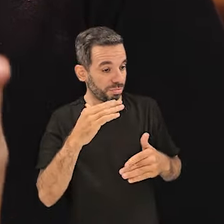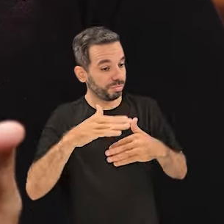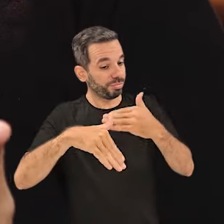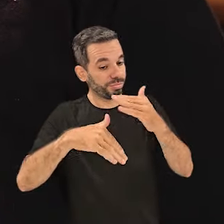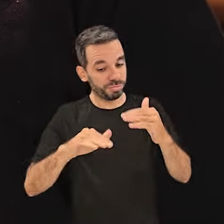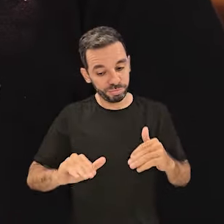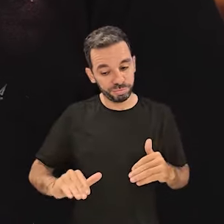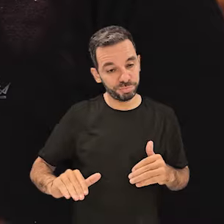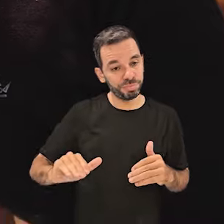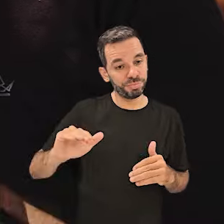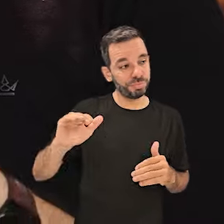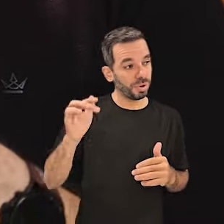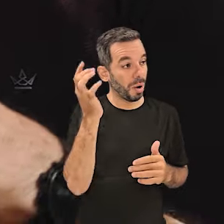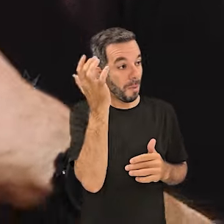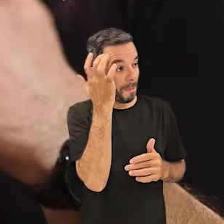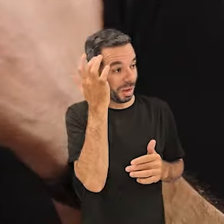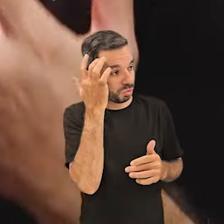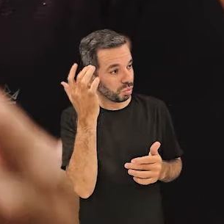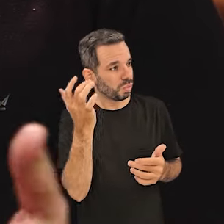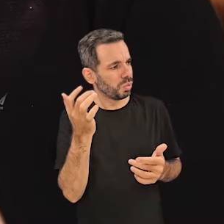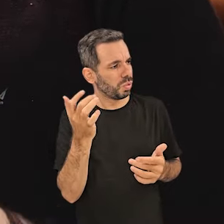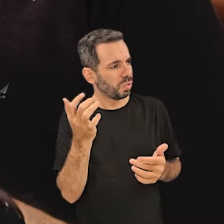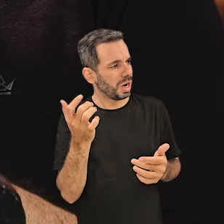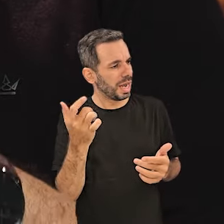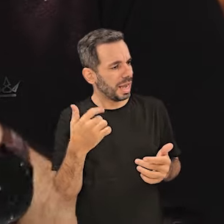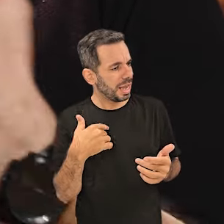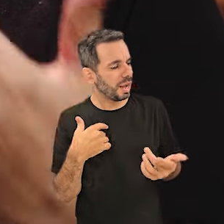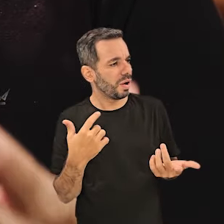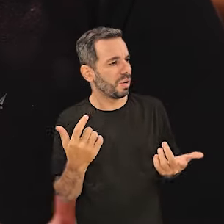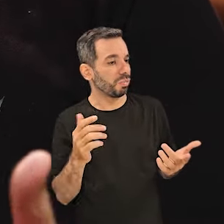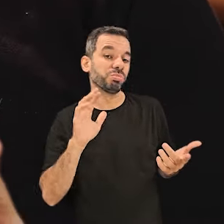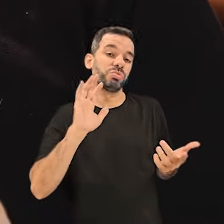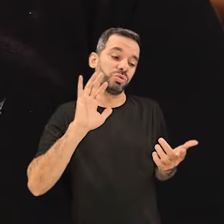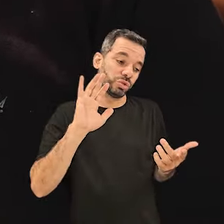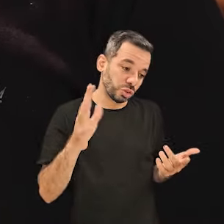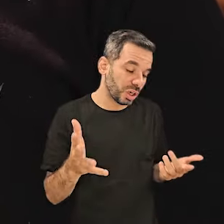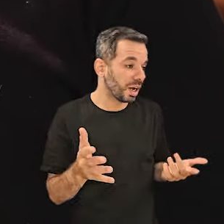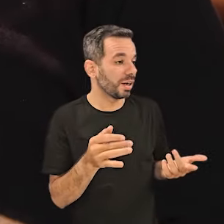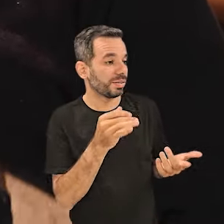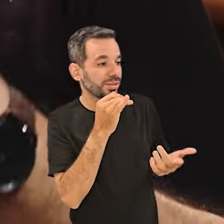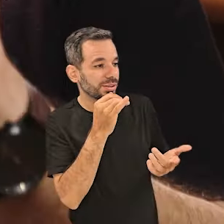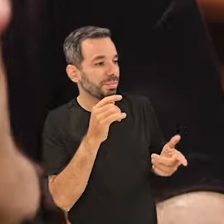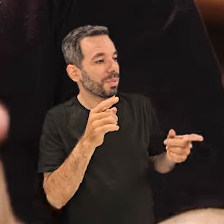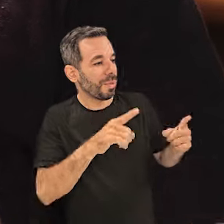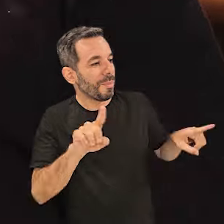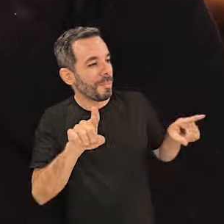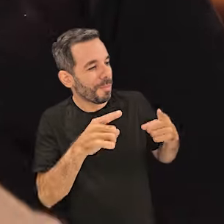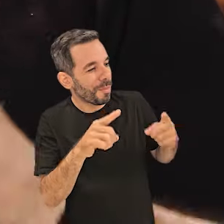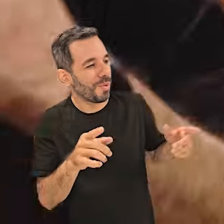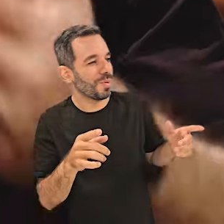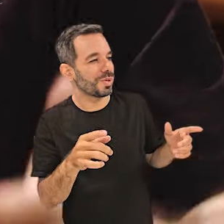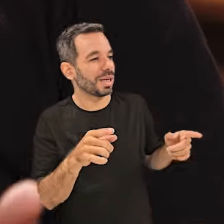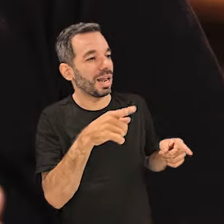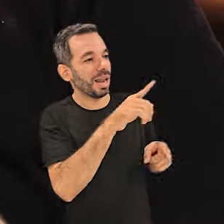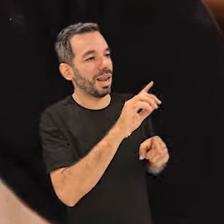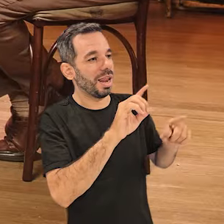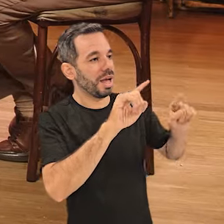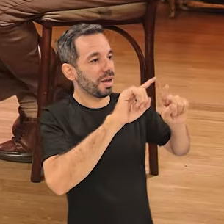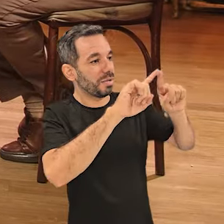mais maduro, né? Depois de ter feito muita coisa das diversas plataformas artísticas da música, trilhas